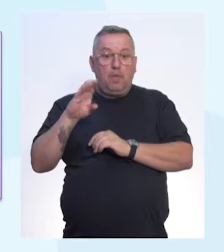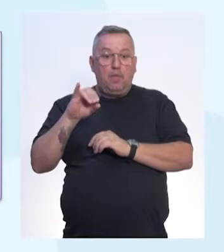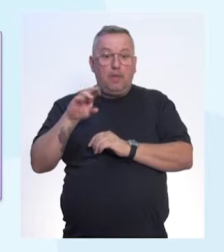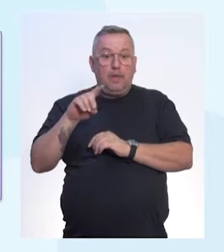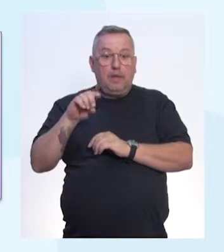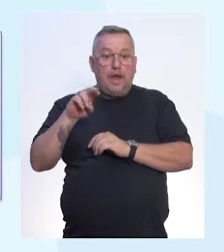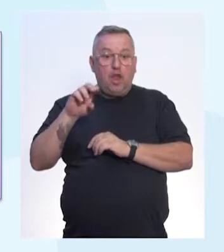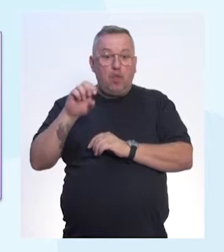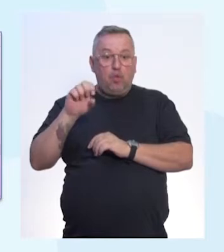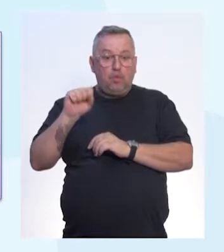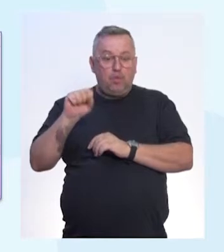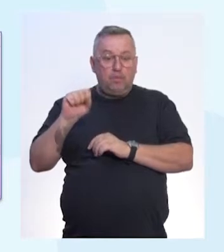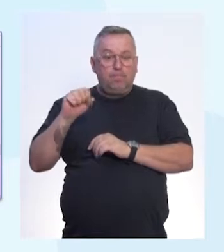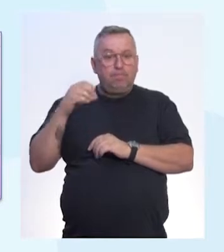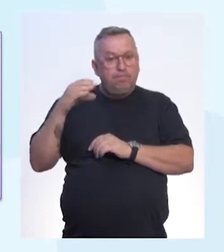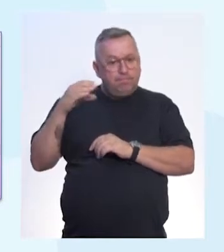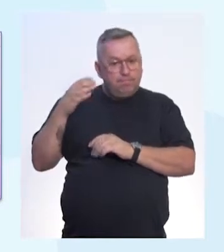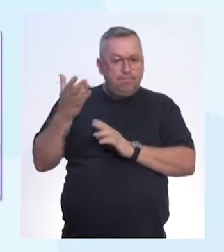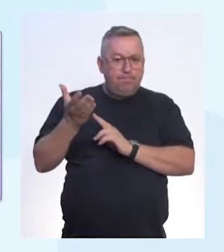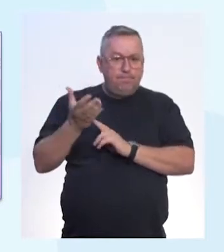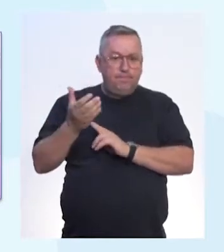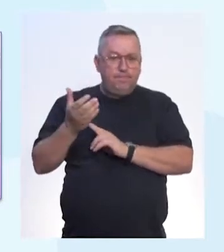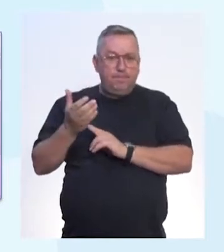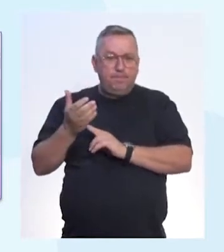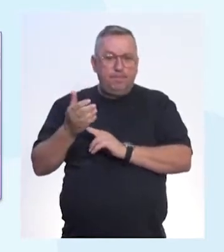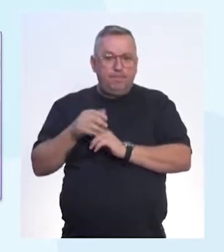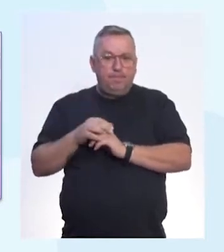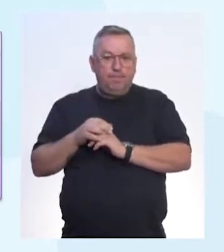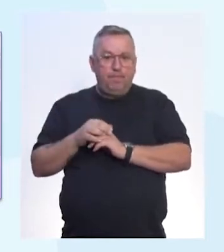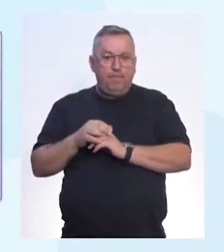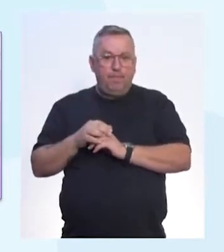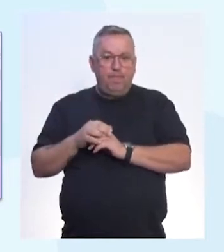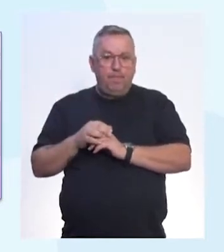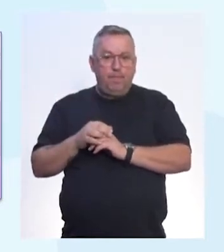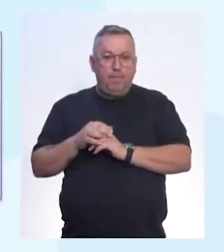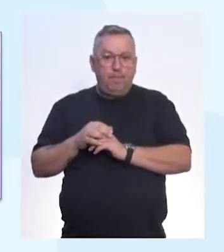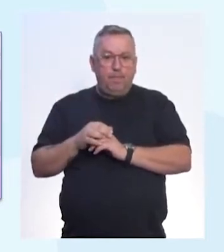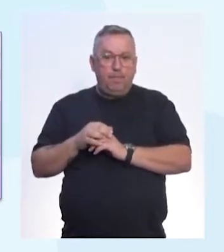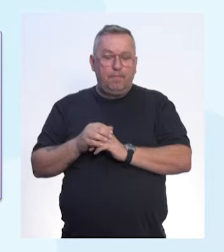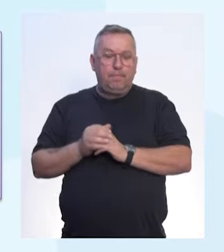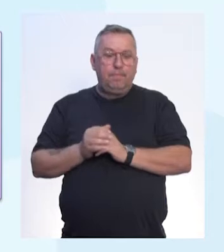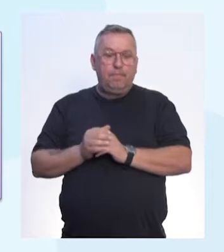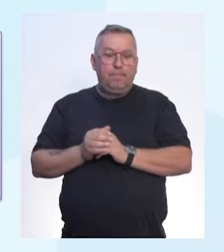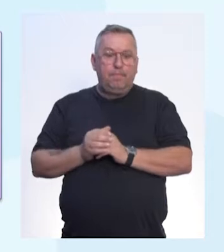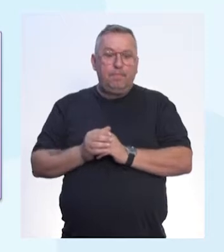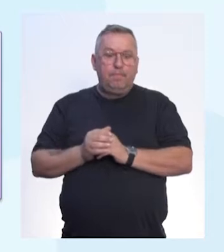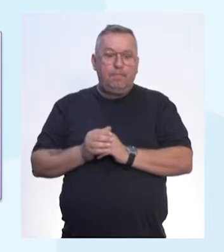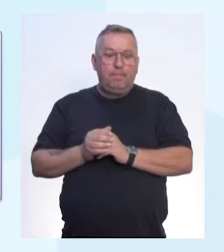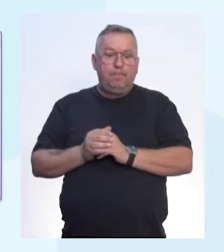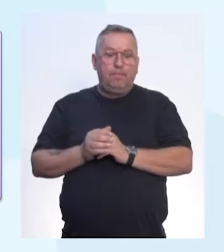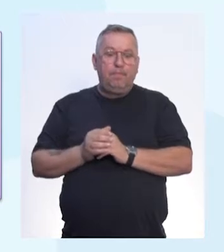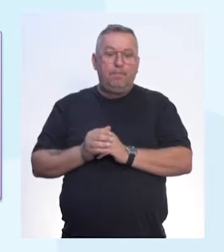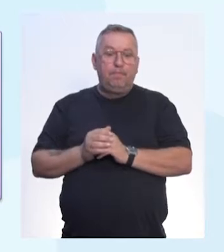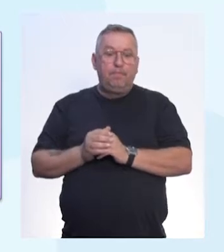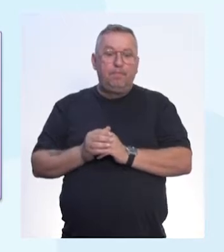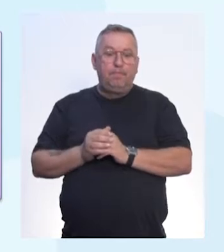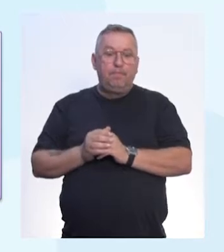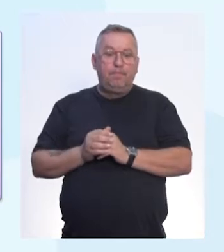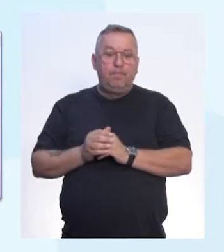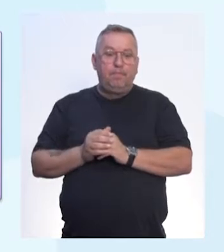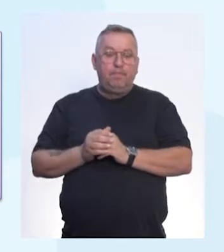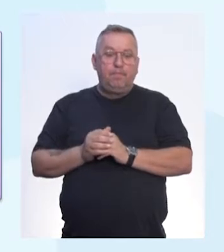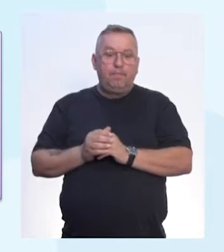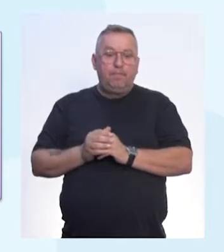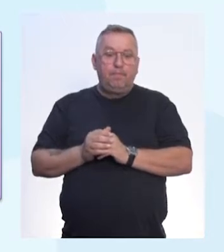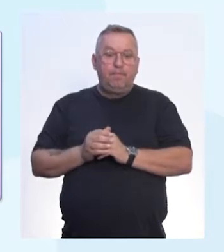carboidratos, correto? Vou até puxar aqui para a gente. Eu tenho que tirar. Muito bem. Também não é